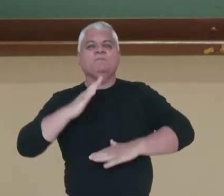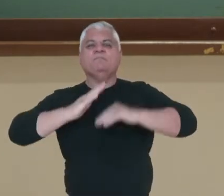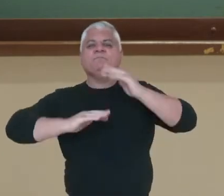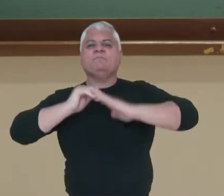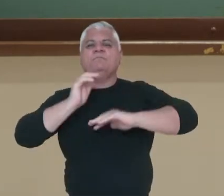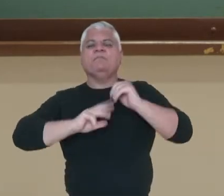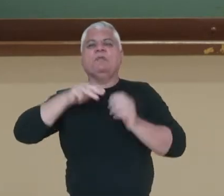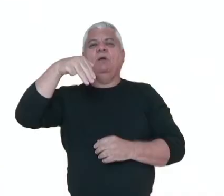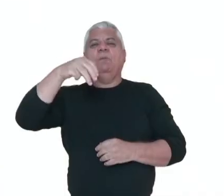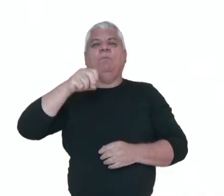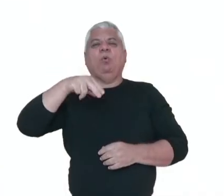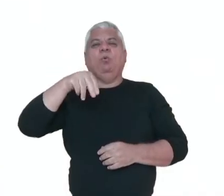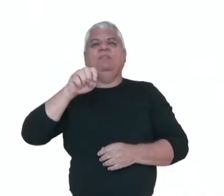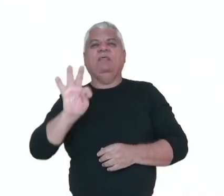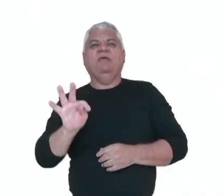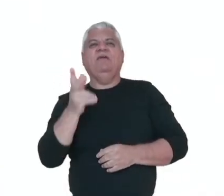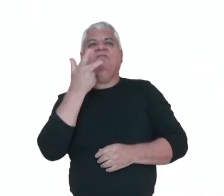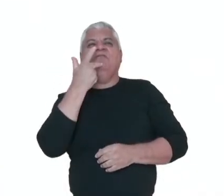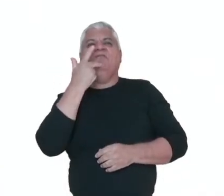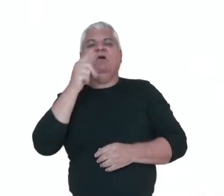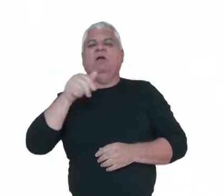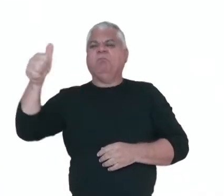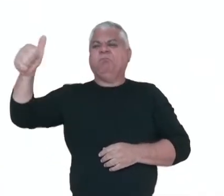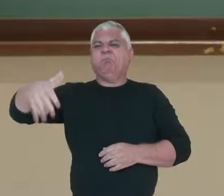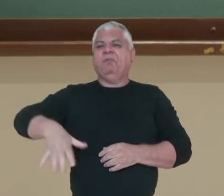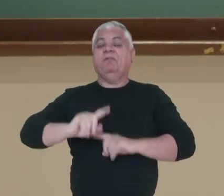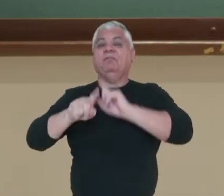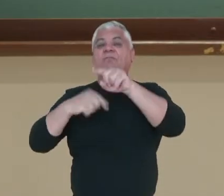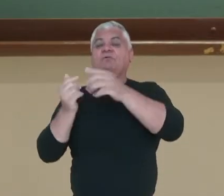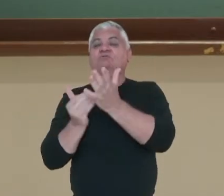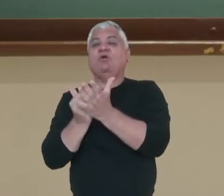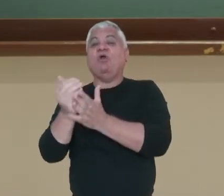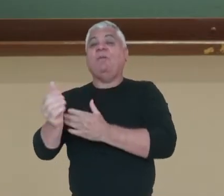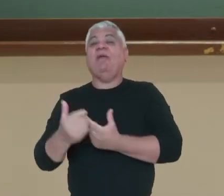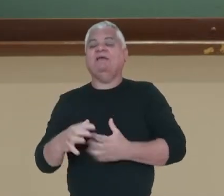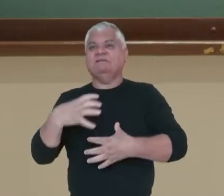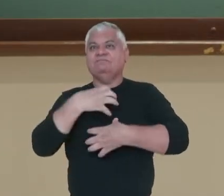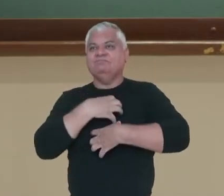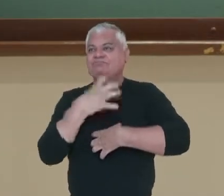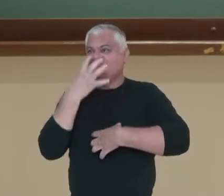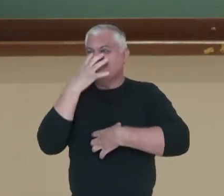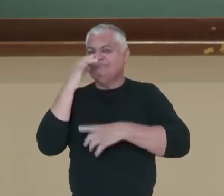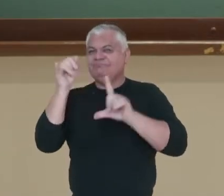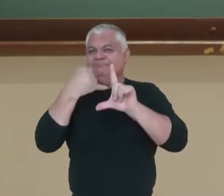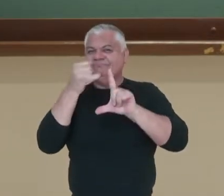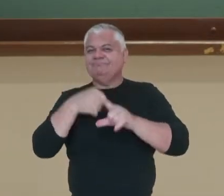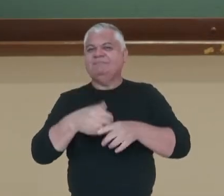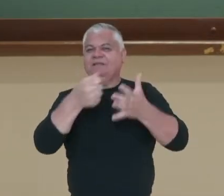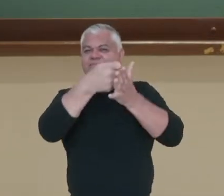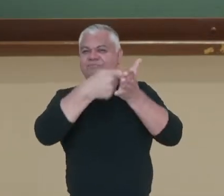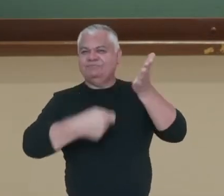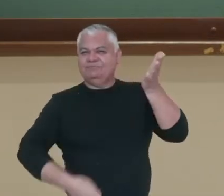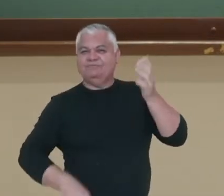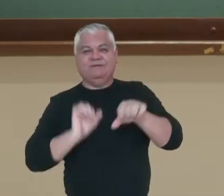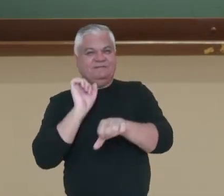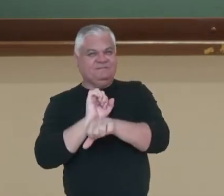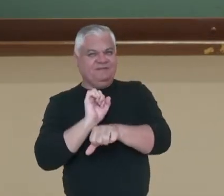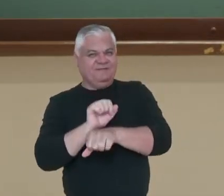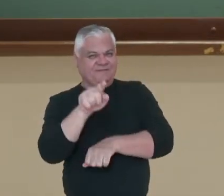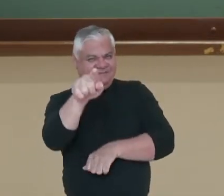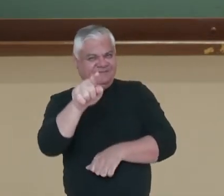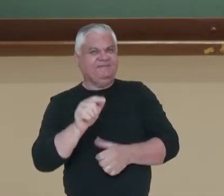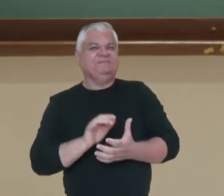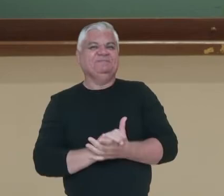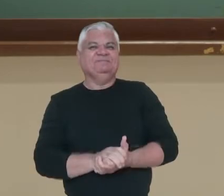foi ridicularizada e acabou dando nome ao movimento impressionista? Acabei de falar dela. Escreve para mim com suas palavras, eu fico aguardando vocês. Até